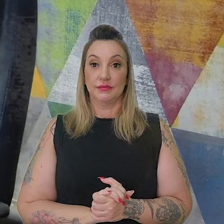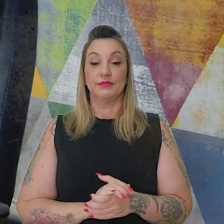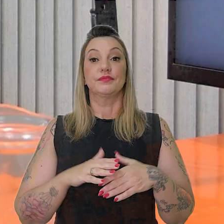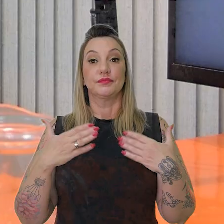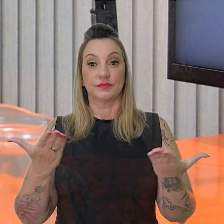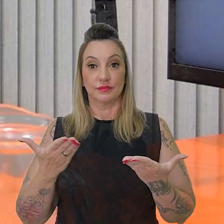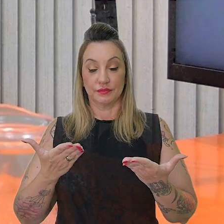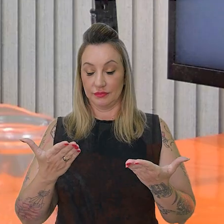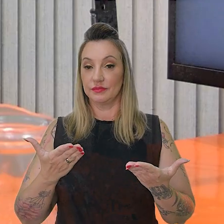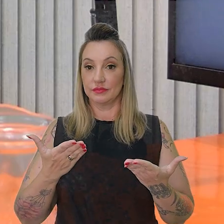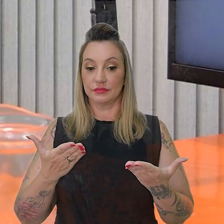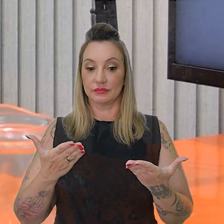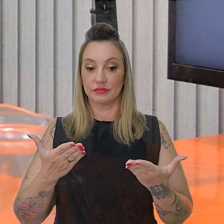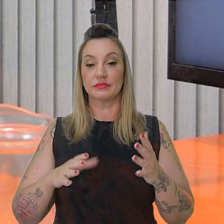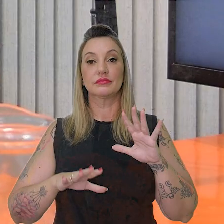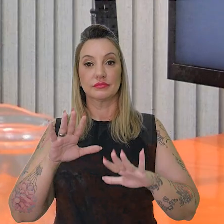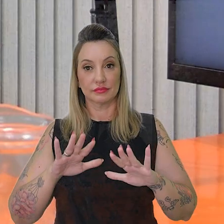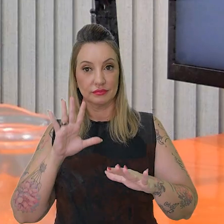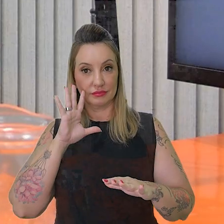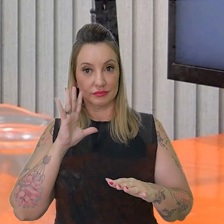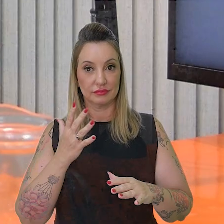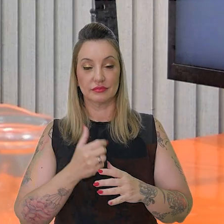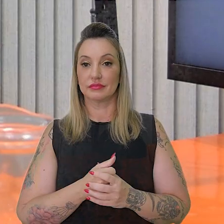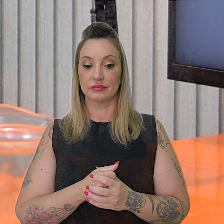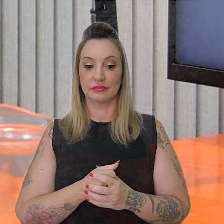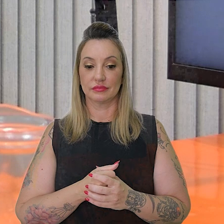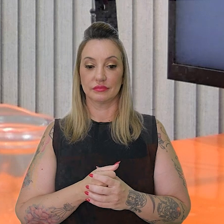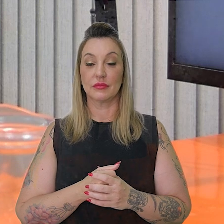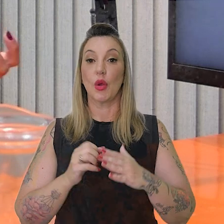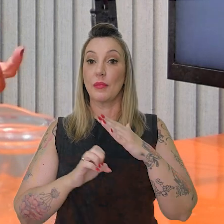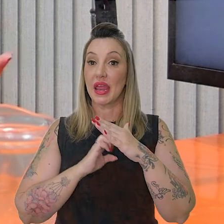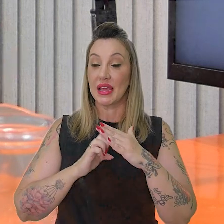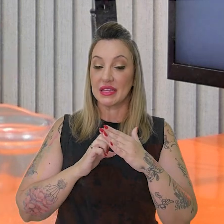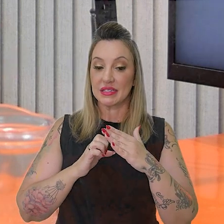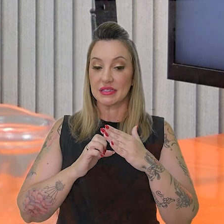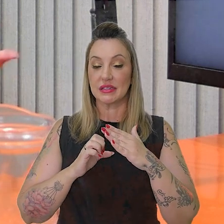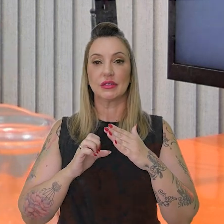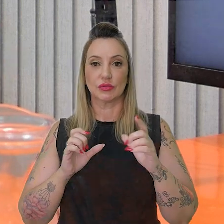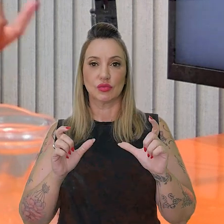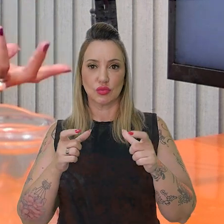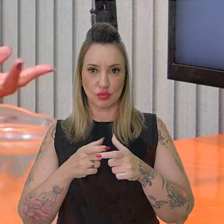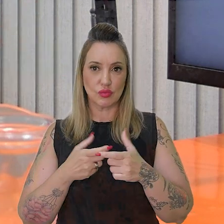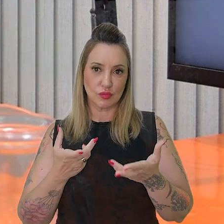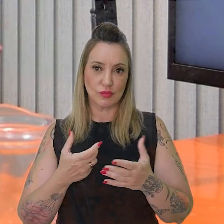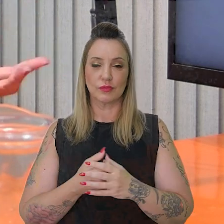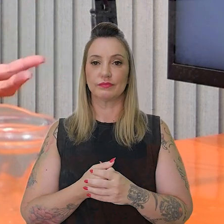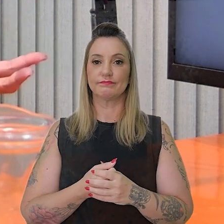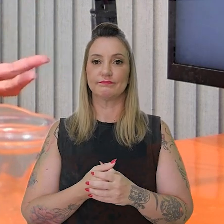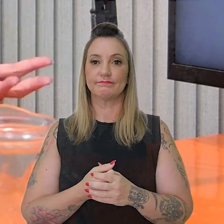Eh hoje Se Vira e Mexe chega um um um empresário né um microempreendedor que